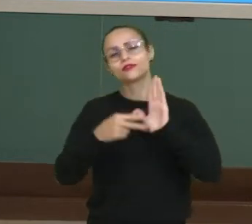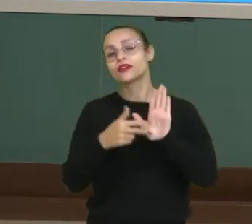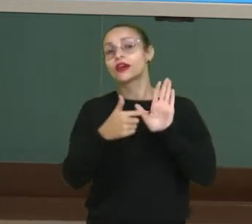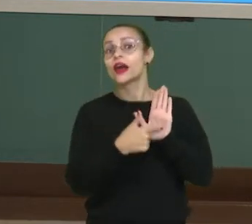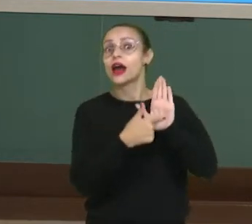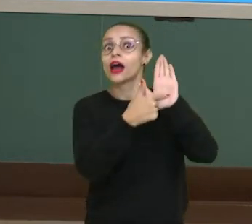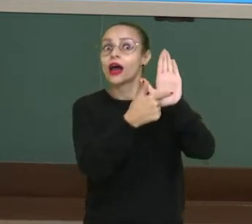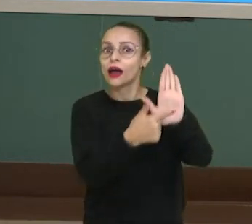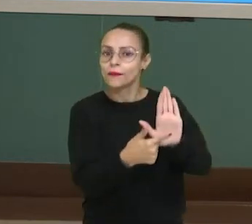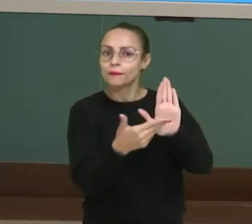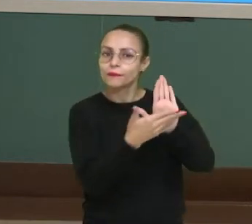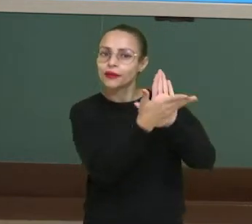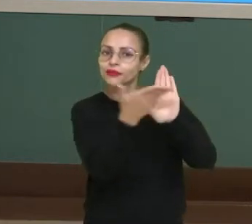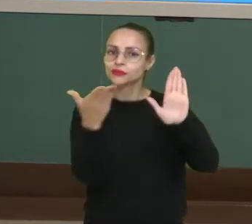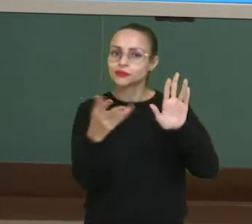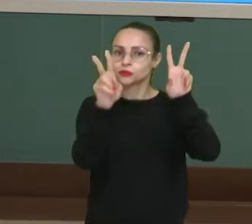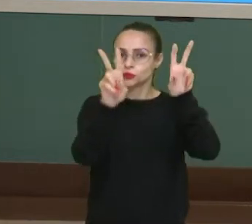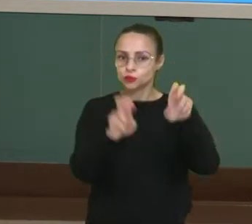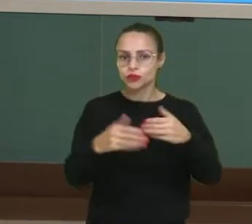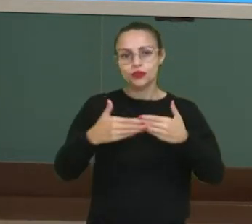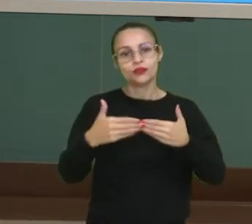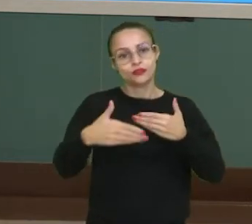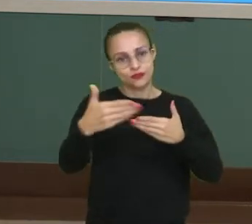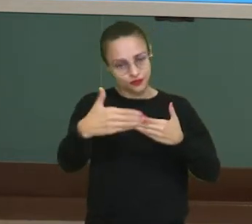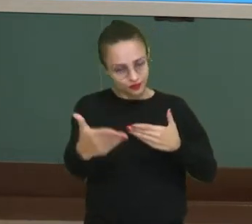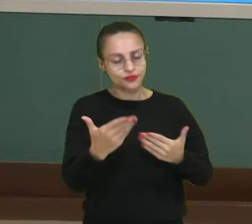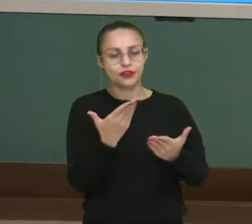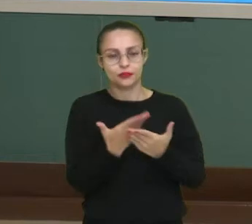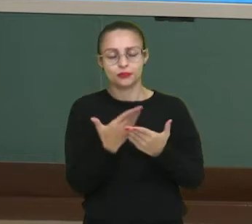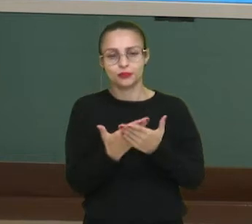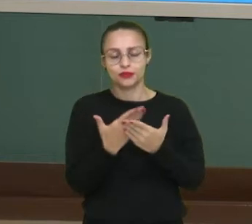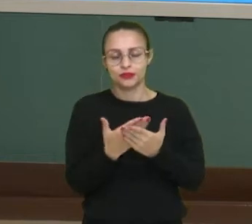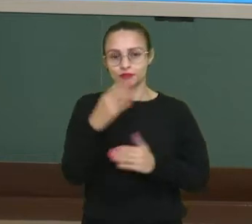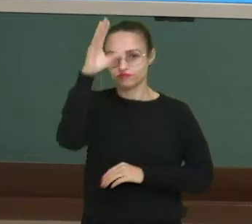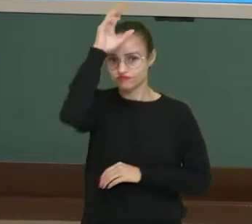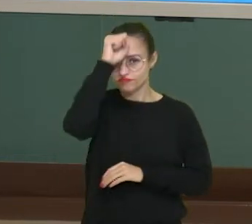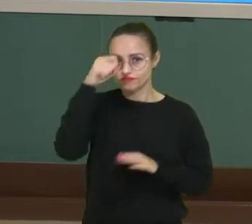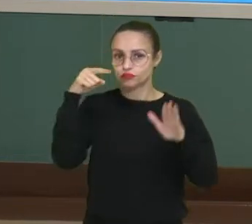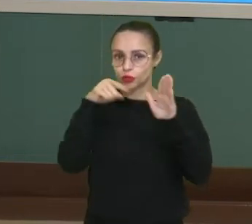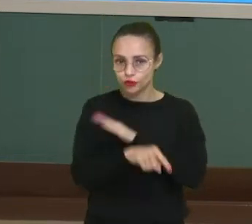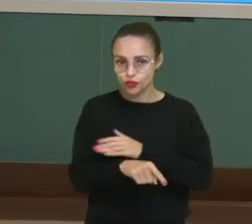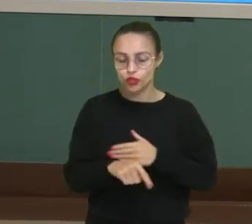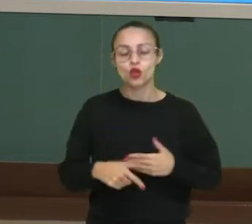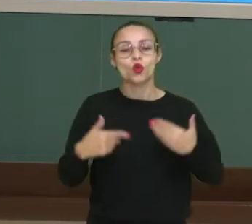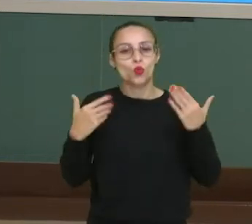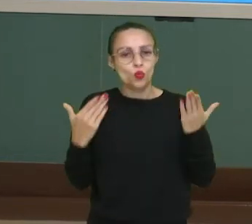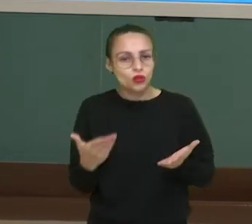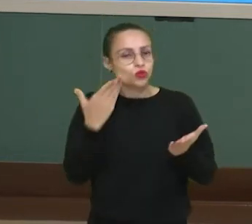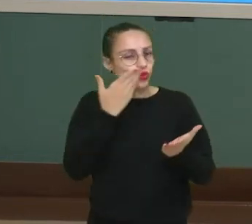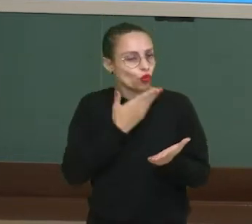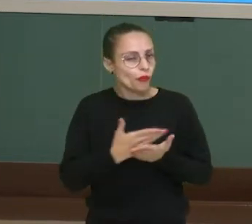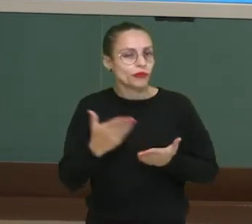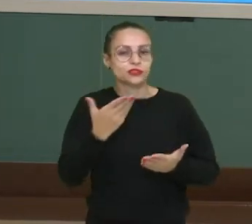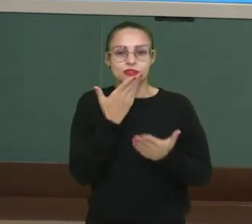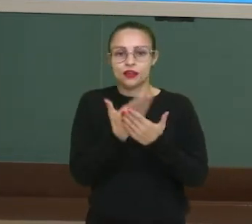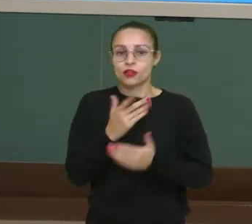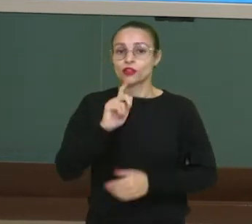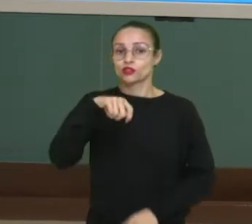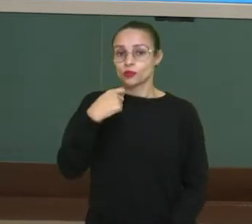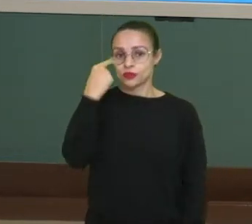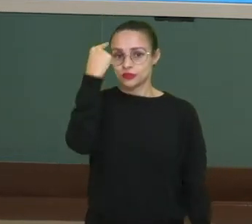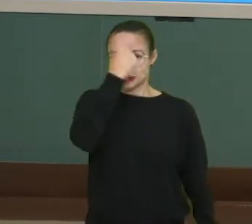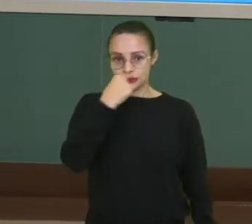apresentação daquilo que você vai ver daqui a algumas aulas. Quando chegar a aula sobre o sistema esquelético,